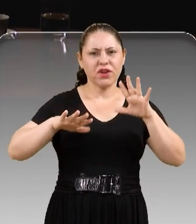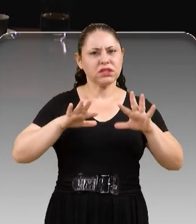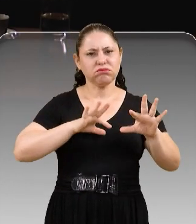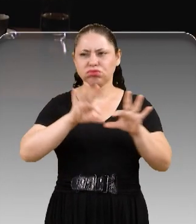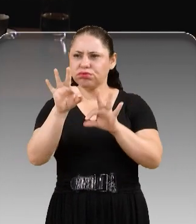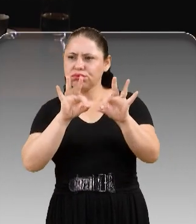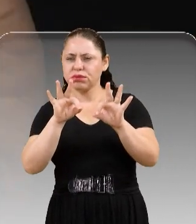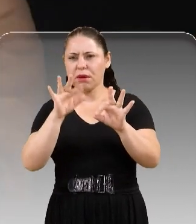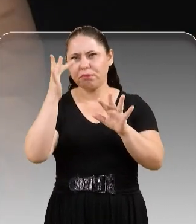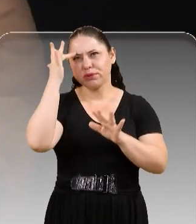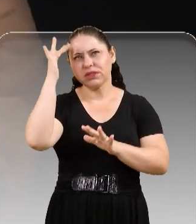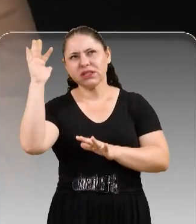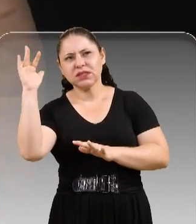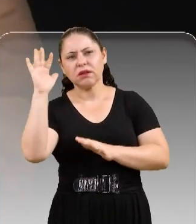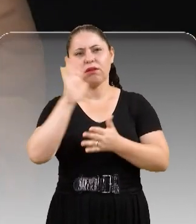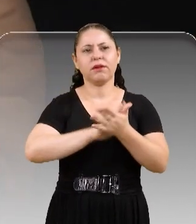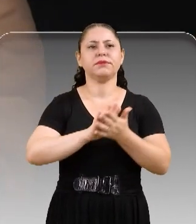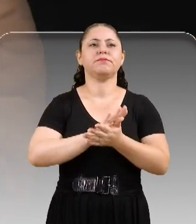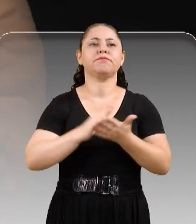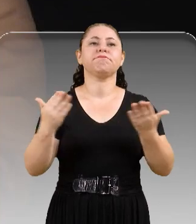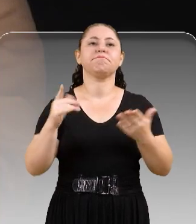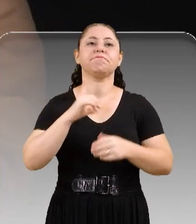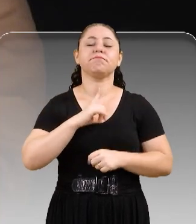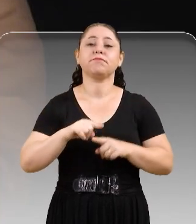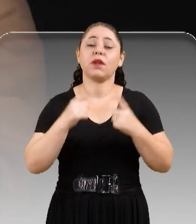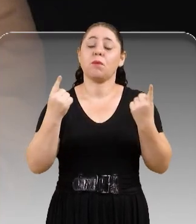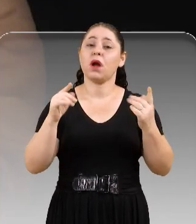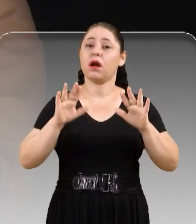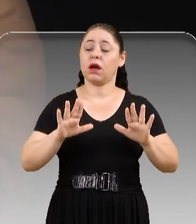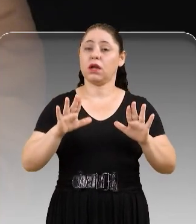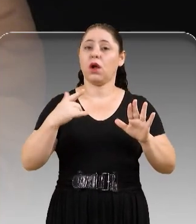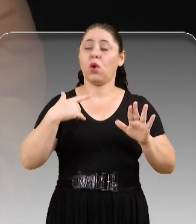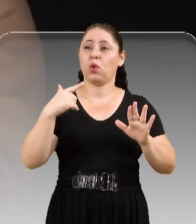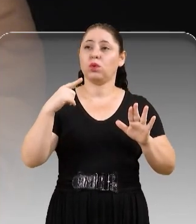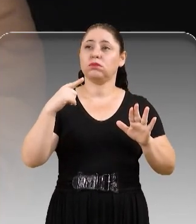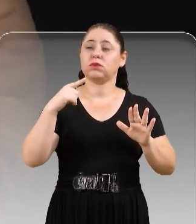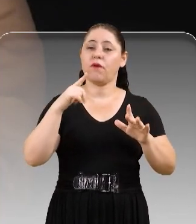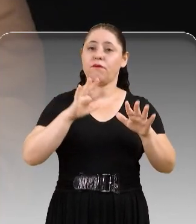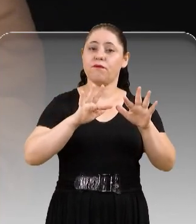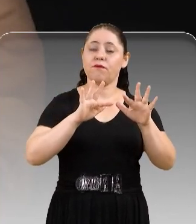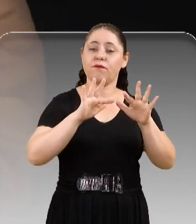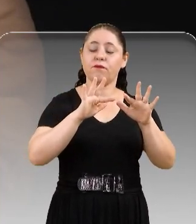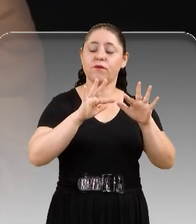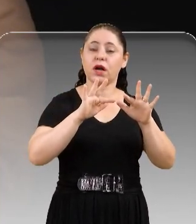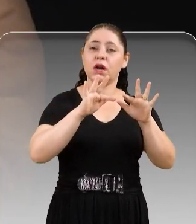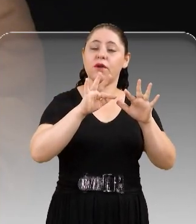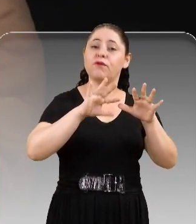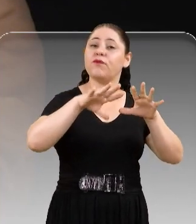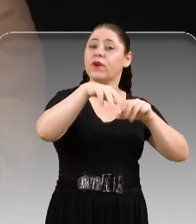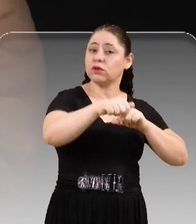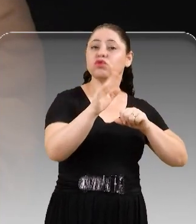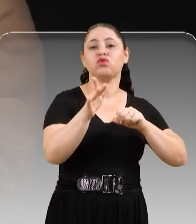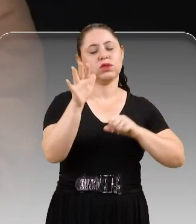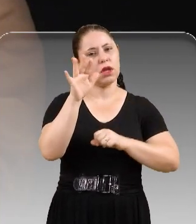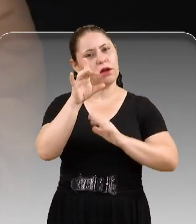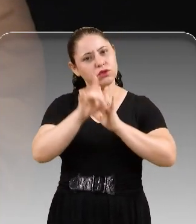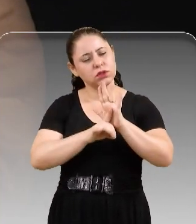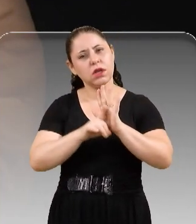que vem, né? Mas desde quando eu estava na faculdade de Direito, já lá em Londrina